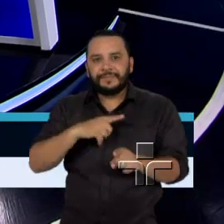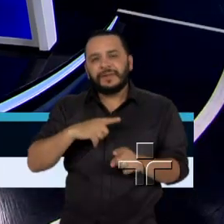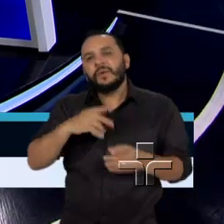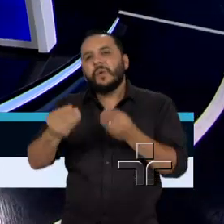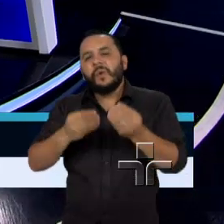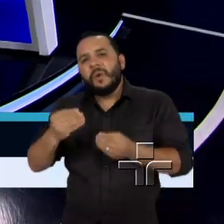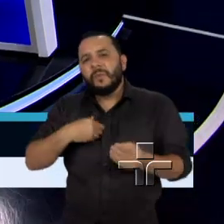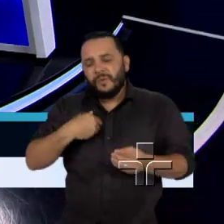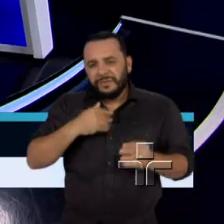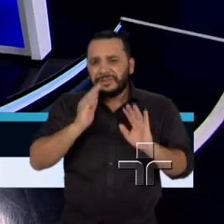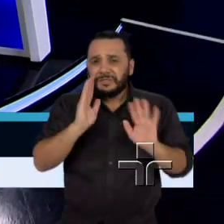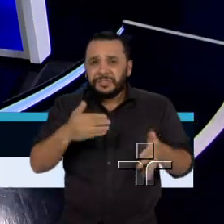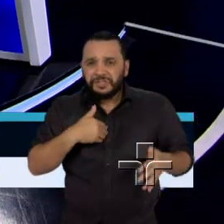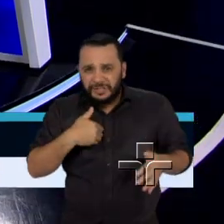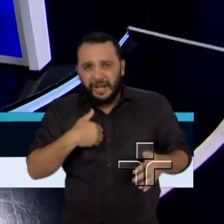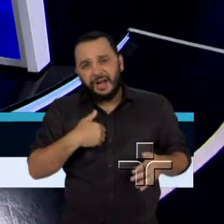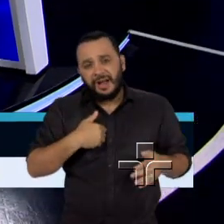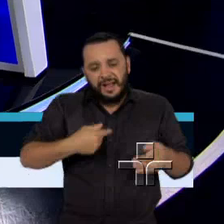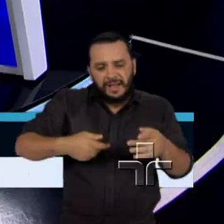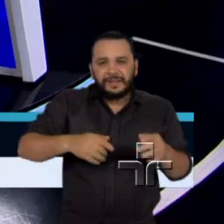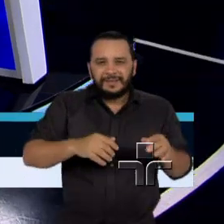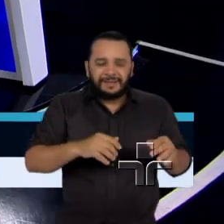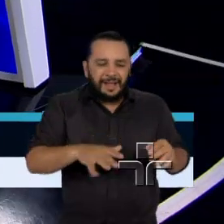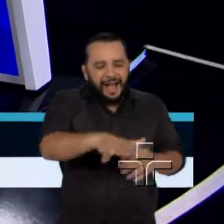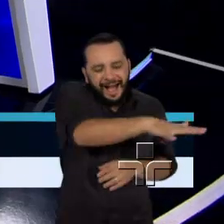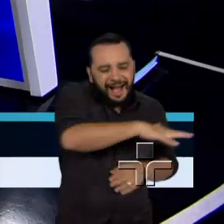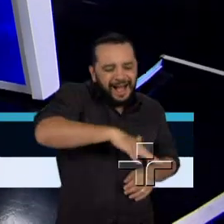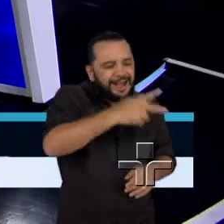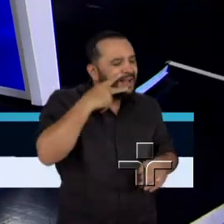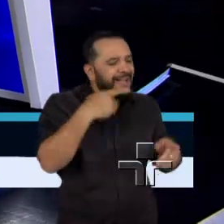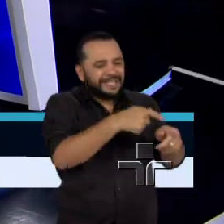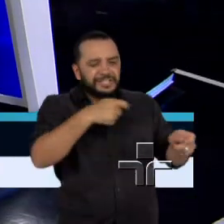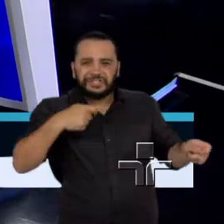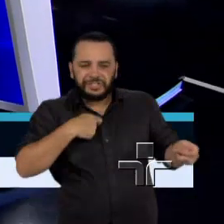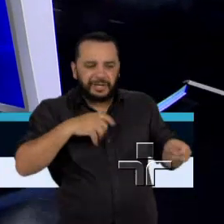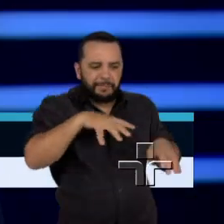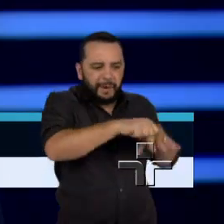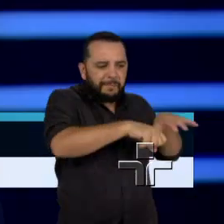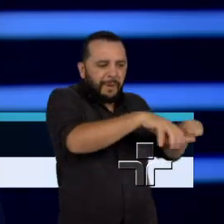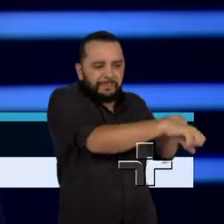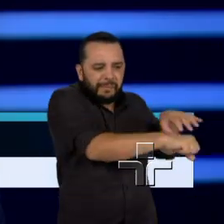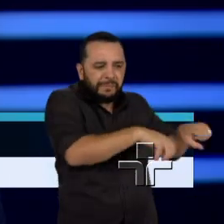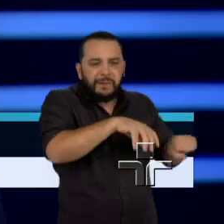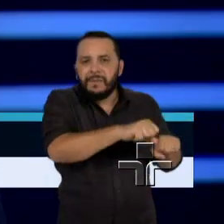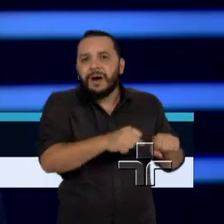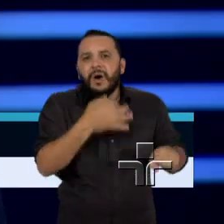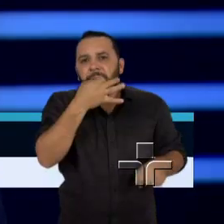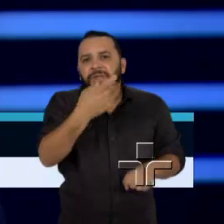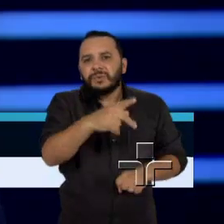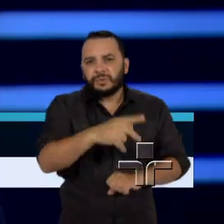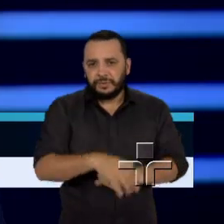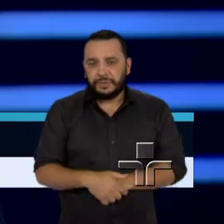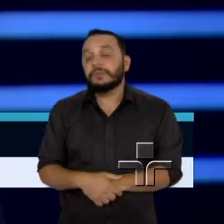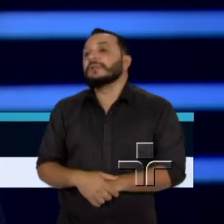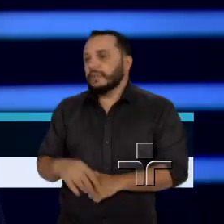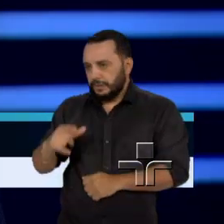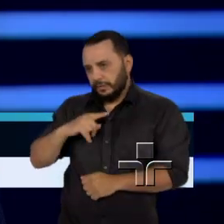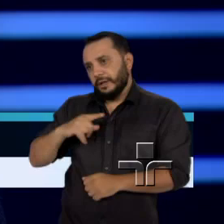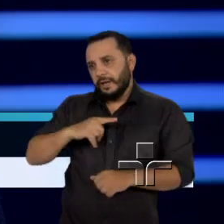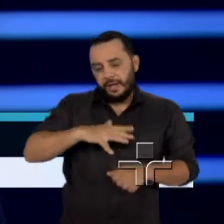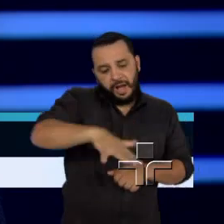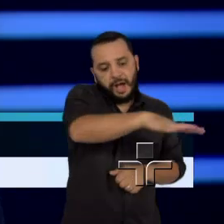indígenas? Olha, eu acho que as terras indígenas no país é uma conquista do pós-Constituição, né, que a gente